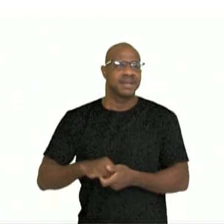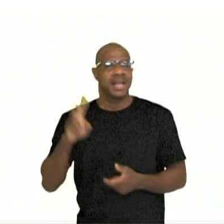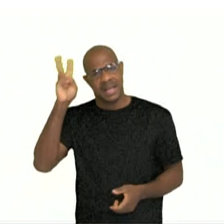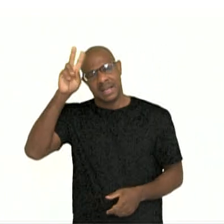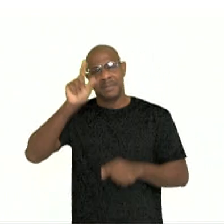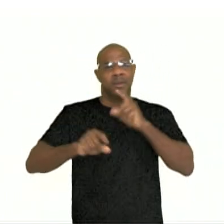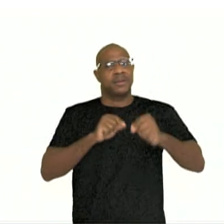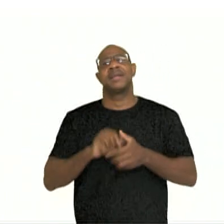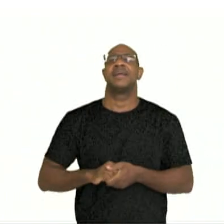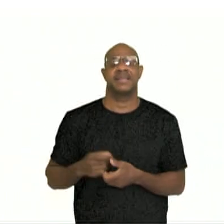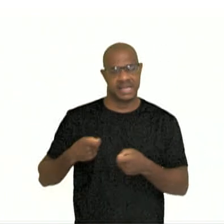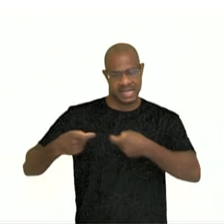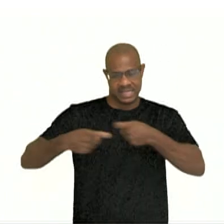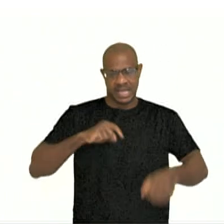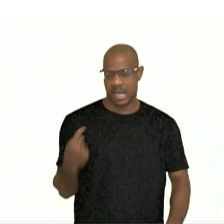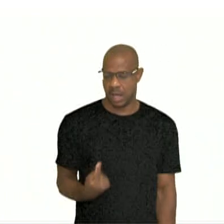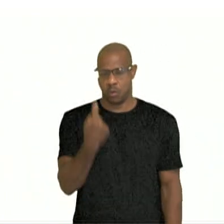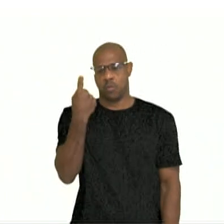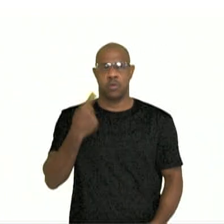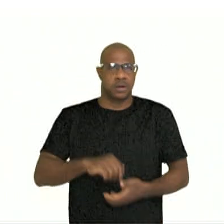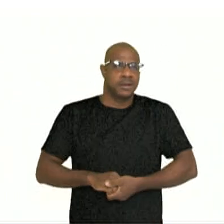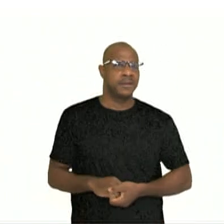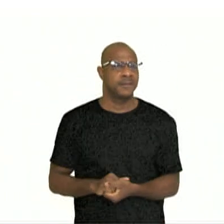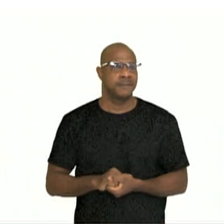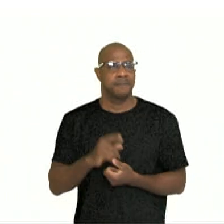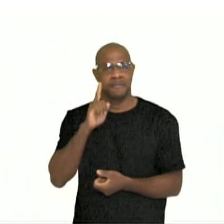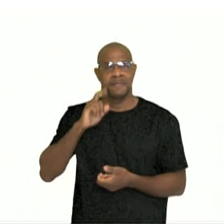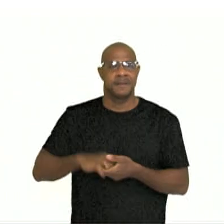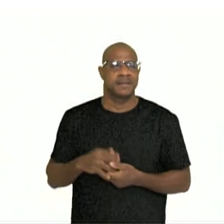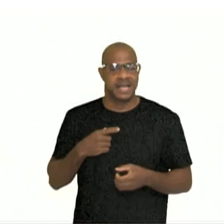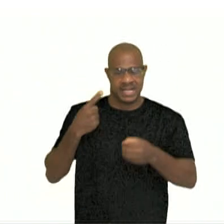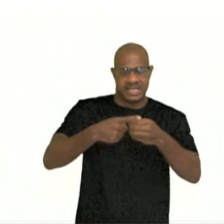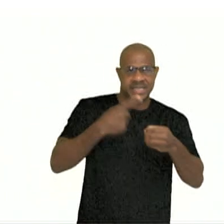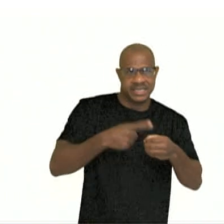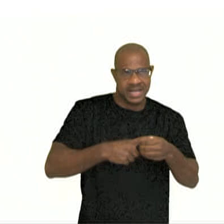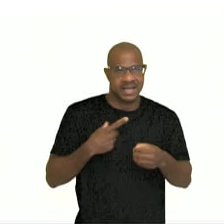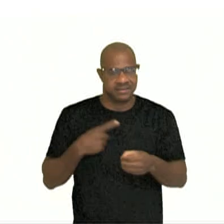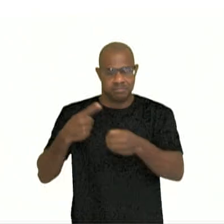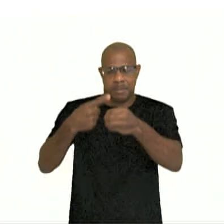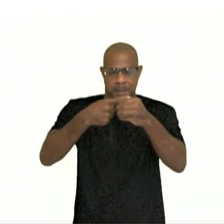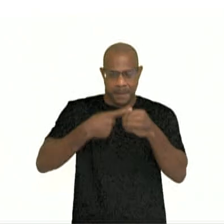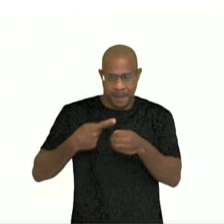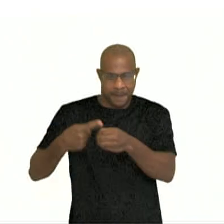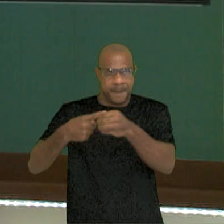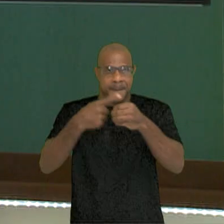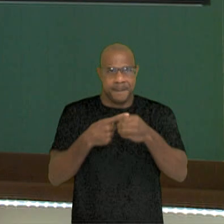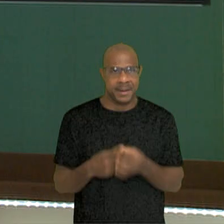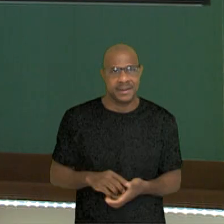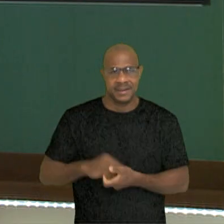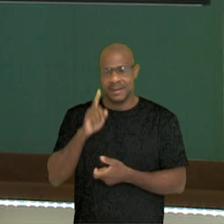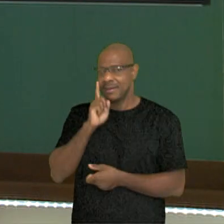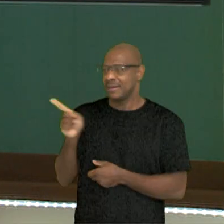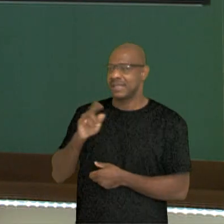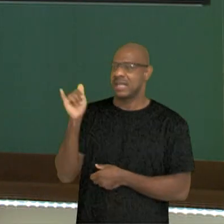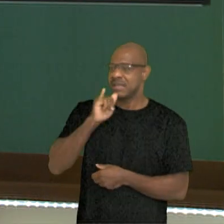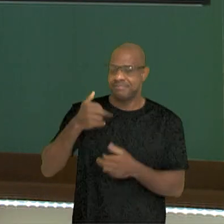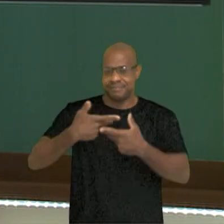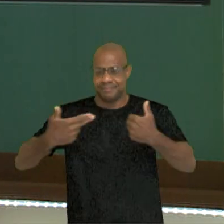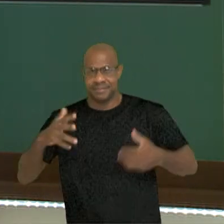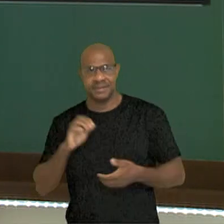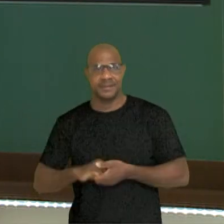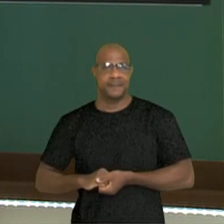mapa aqui, ó, a gente tem a cidade de Cartago, né? Aqui a gente tem a cidade de Roma, né? A península itálica, tá